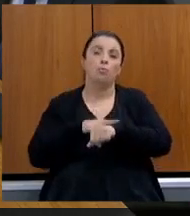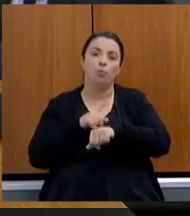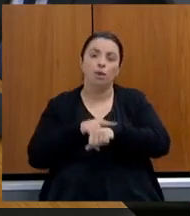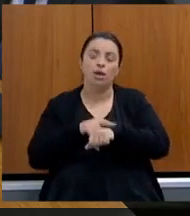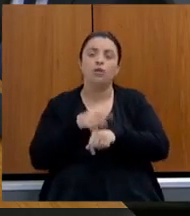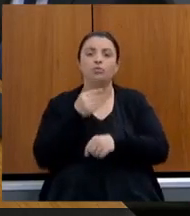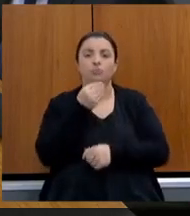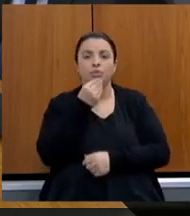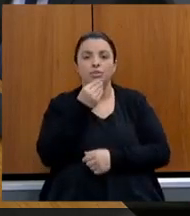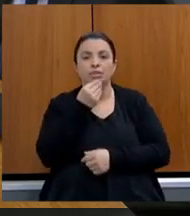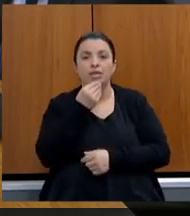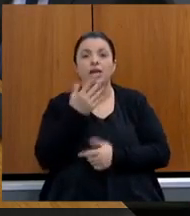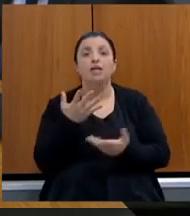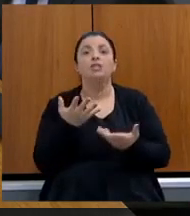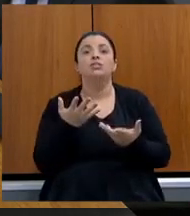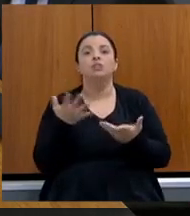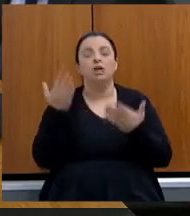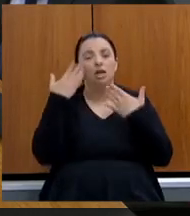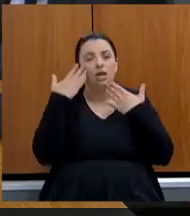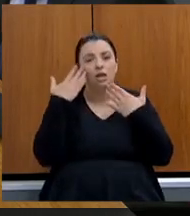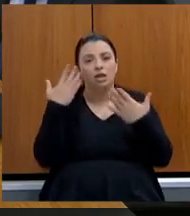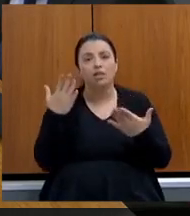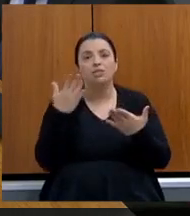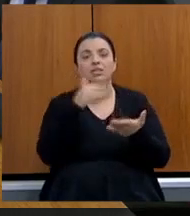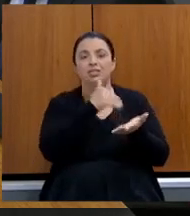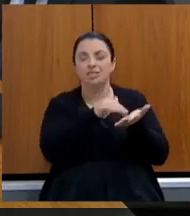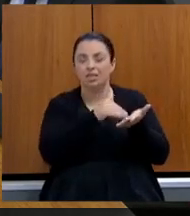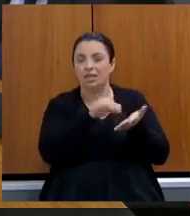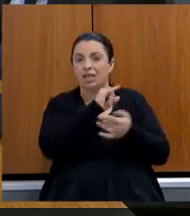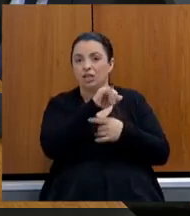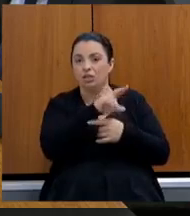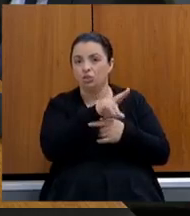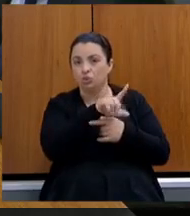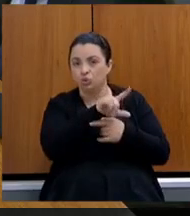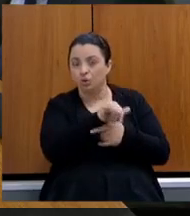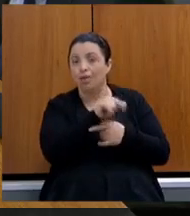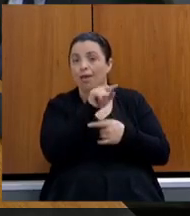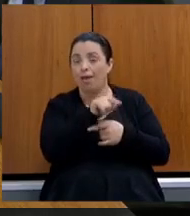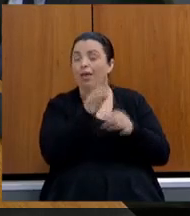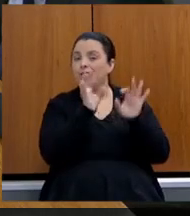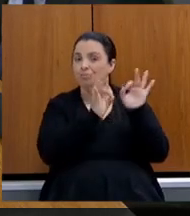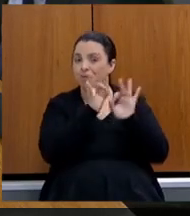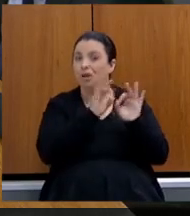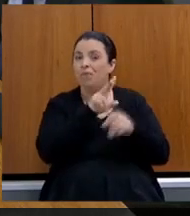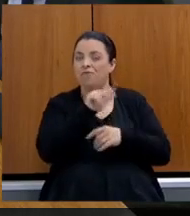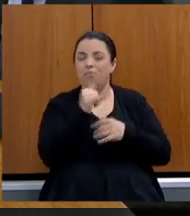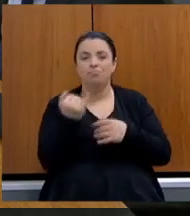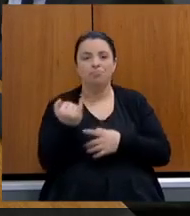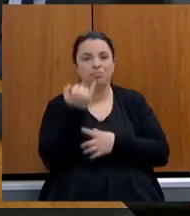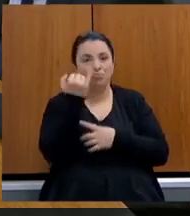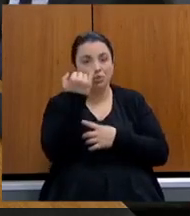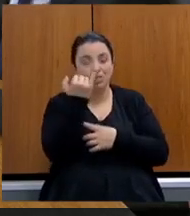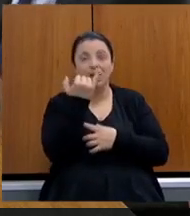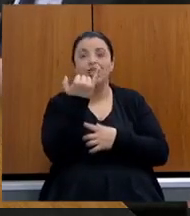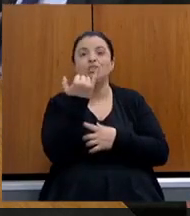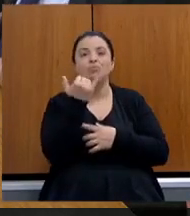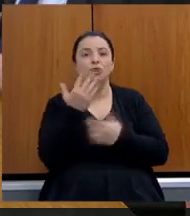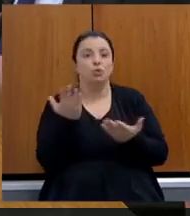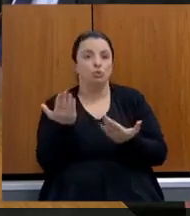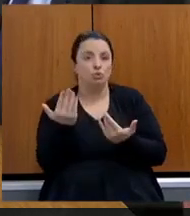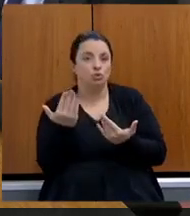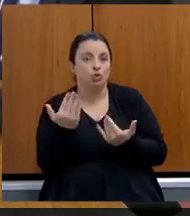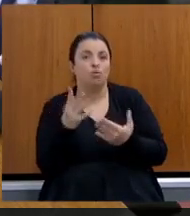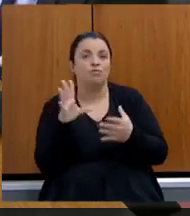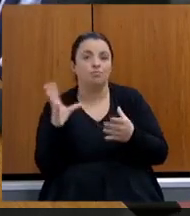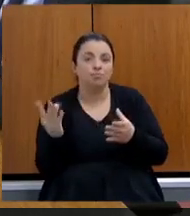agradecer a secretária Júlia esse programa vai ser muito importante para incluir nossos jovens